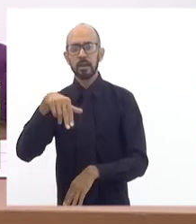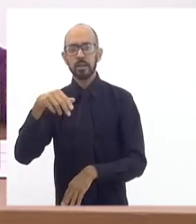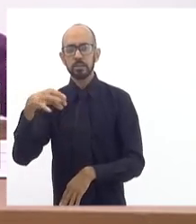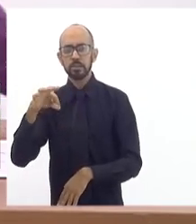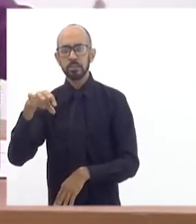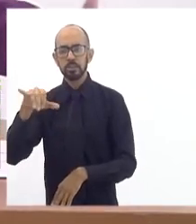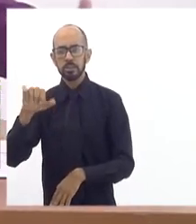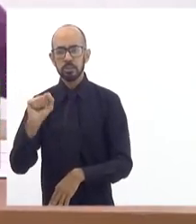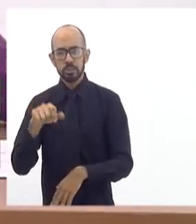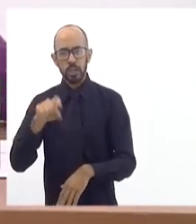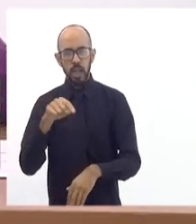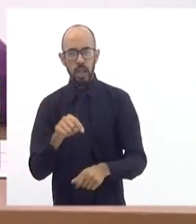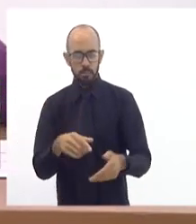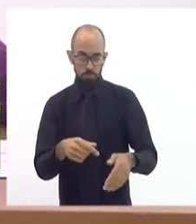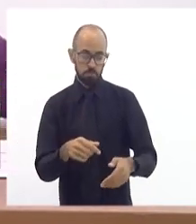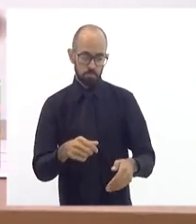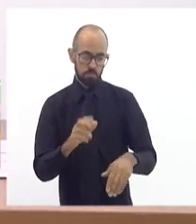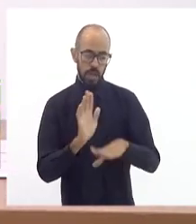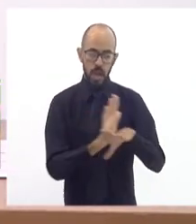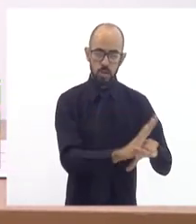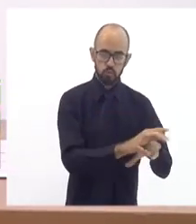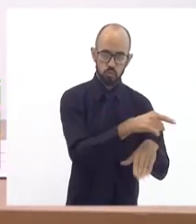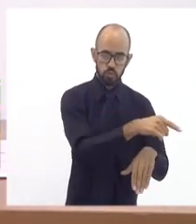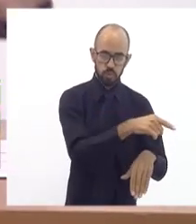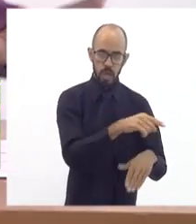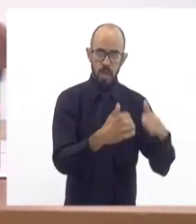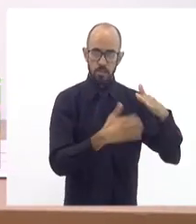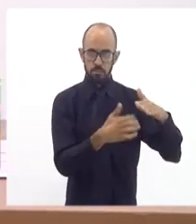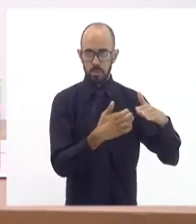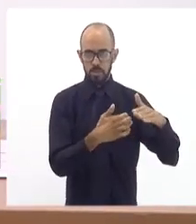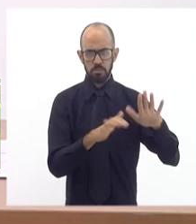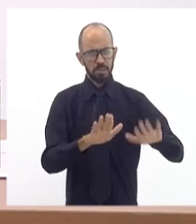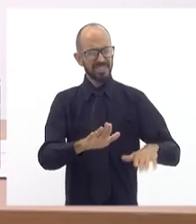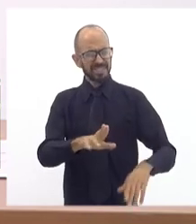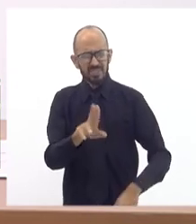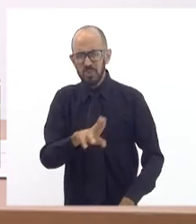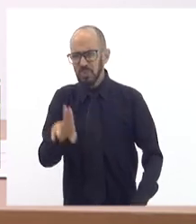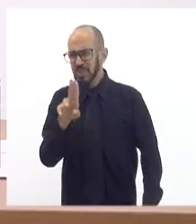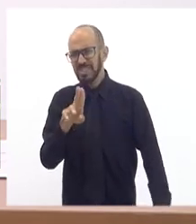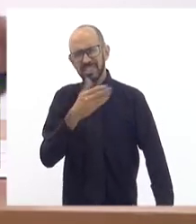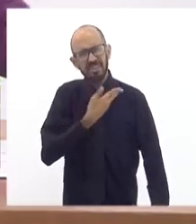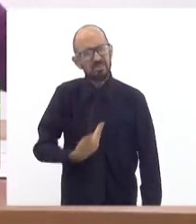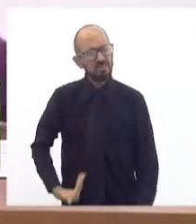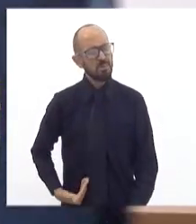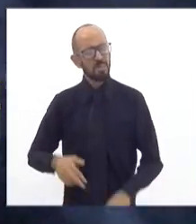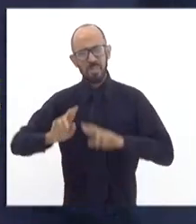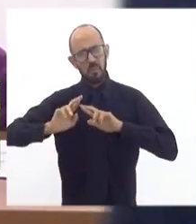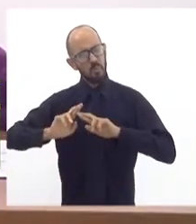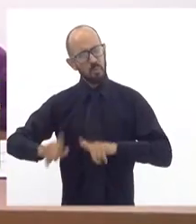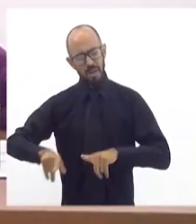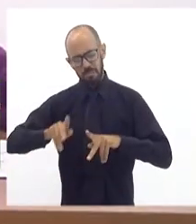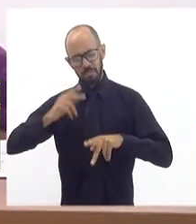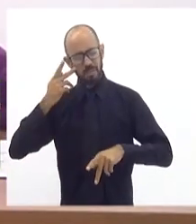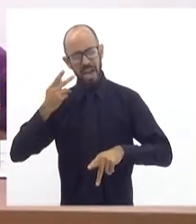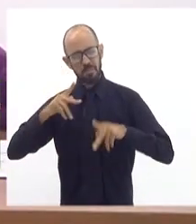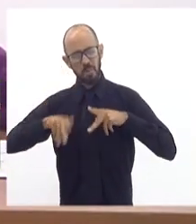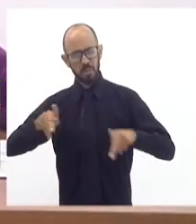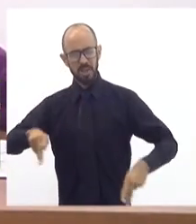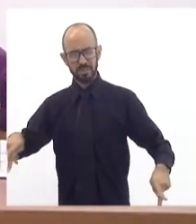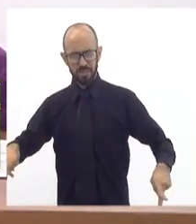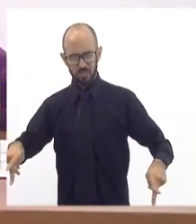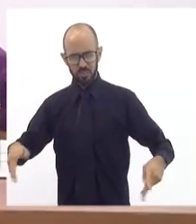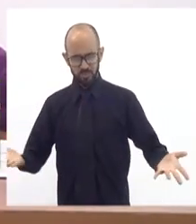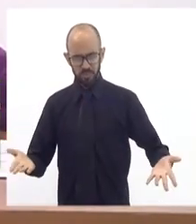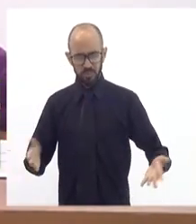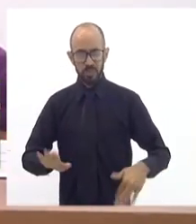e favor da carmô chip que nada tem de utilidade pública para a população daquela região e se